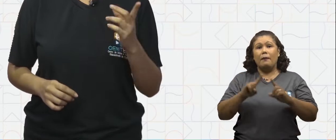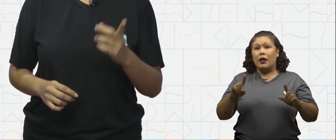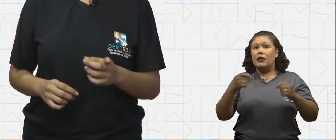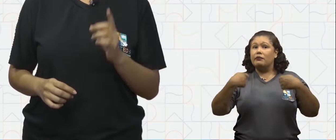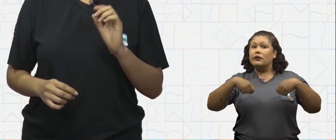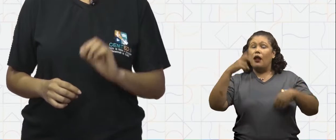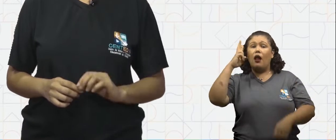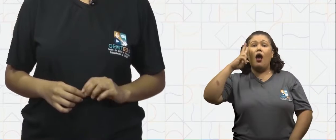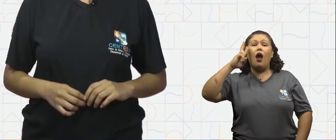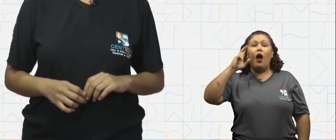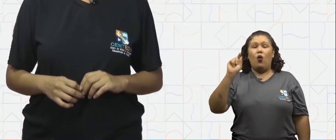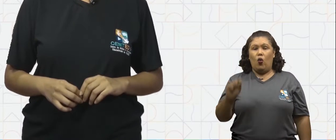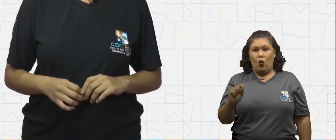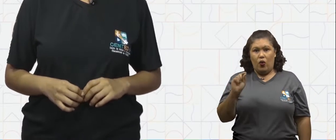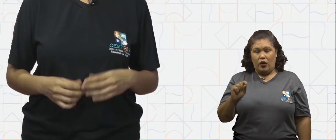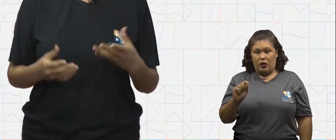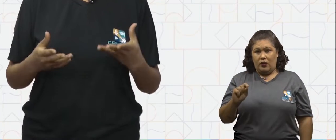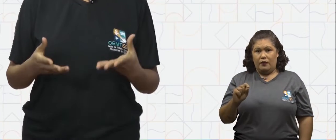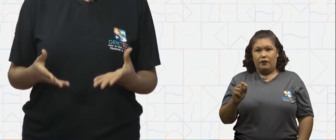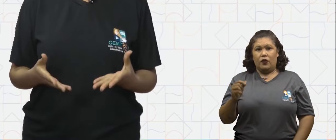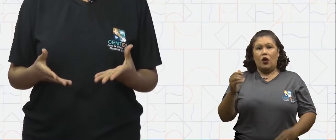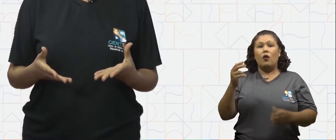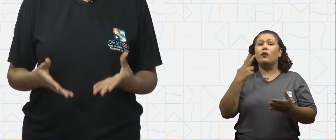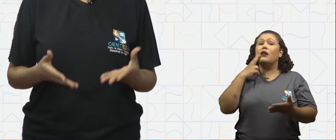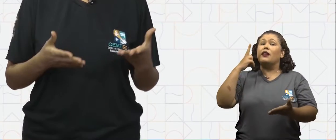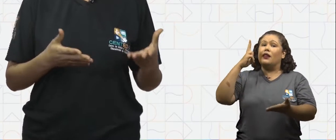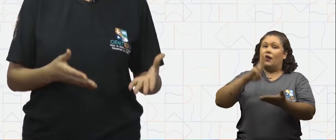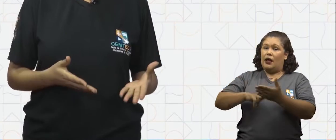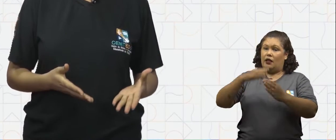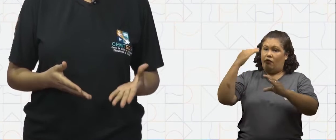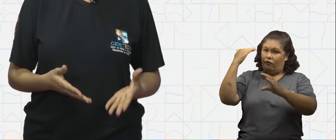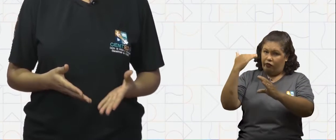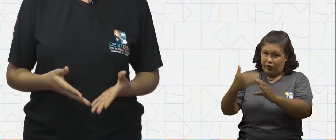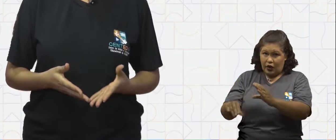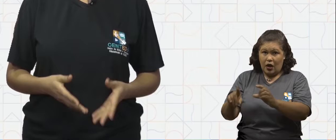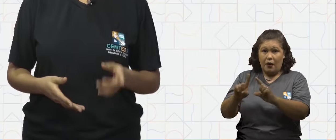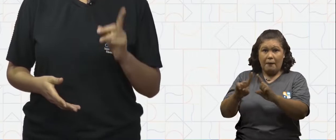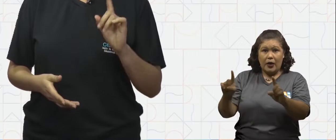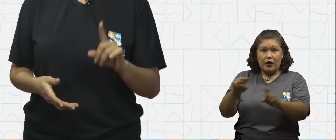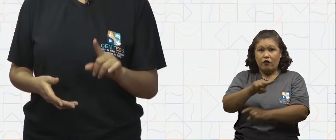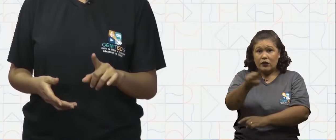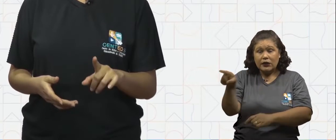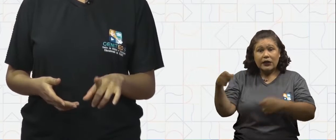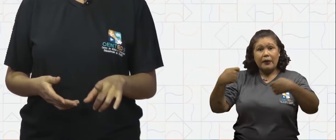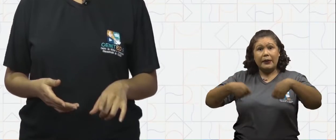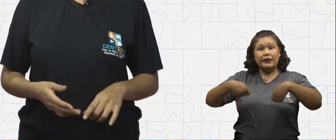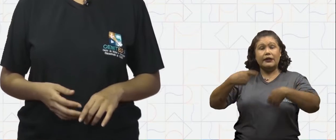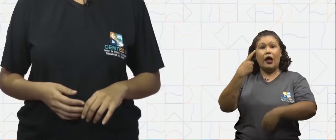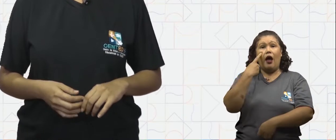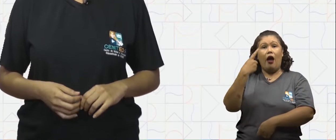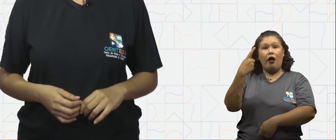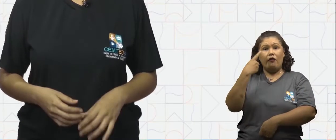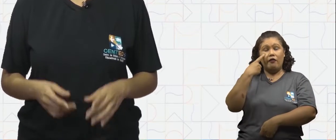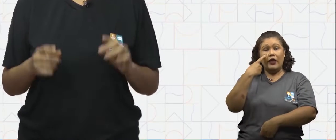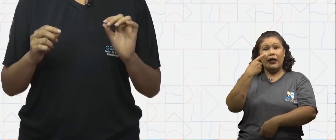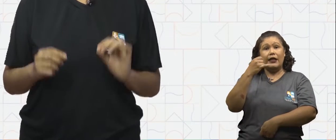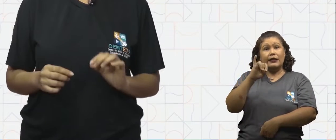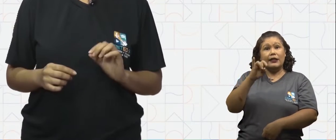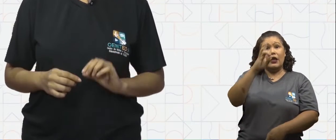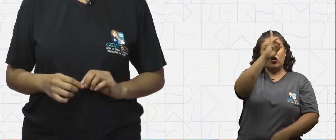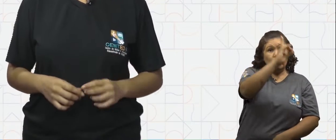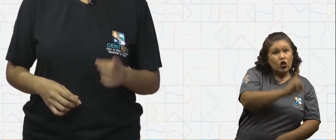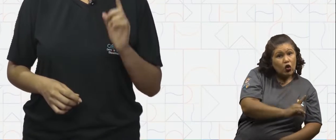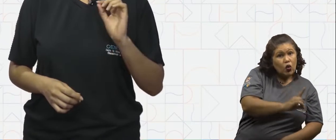Porém, lembrem-se do que eu havia dito. Além de enviar a carta ao Jornal Aricional, vocês também devem verificar com